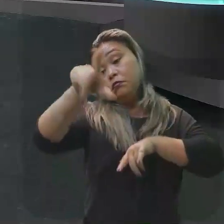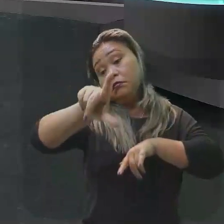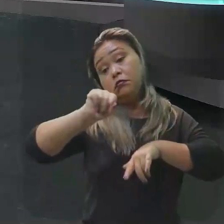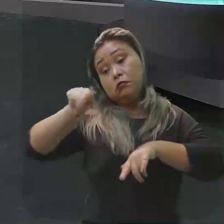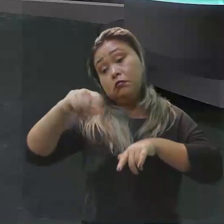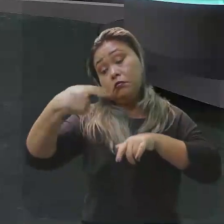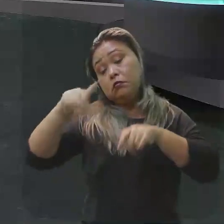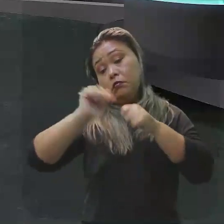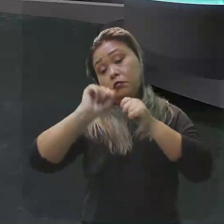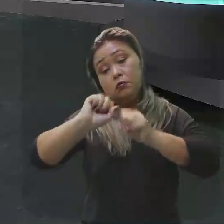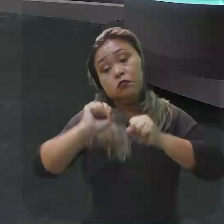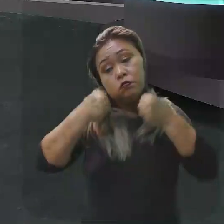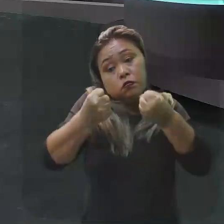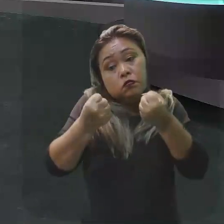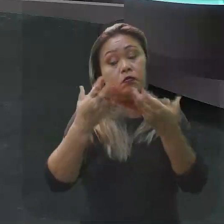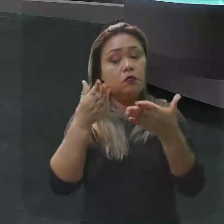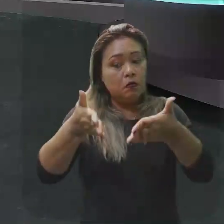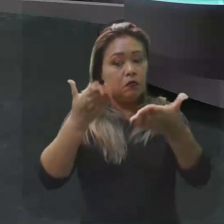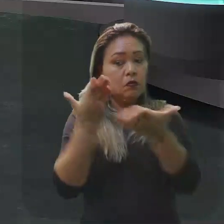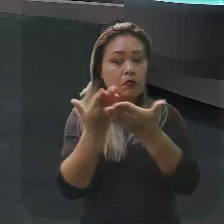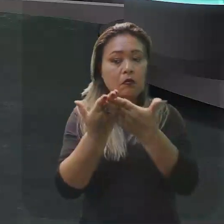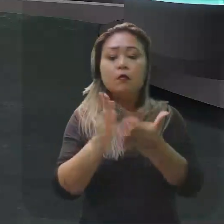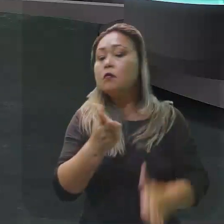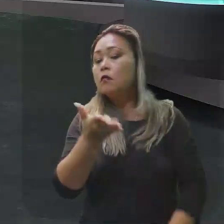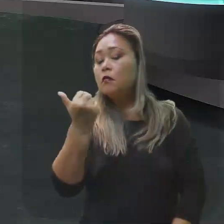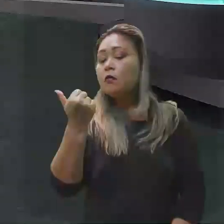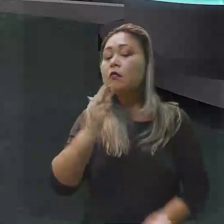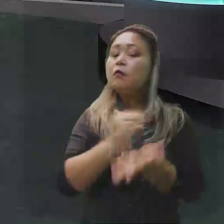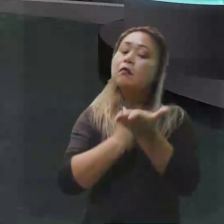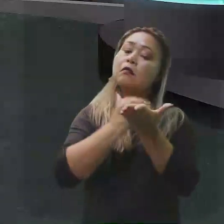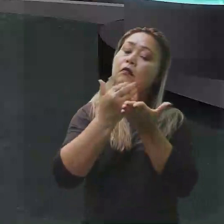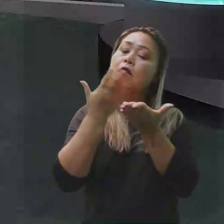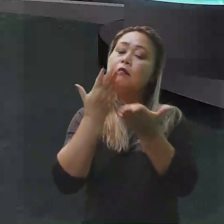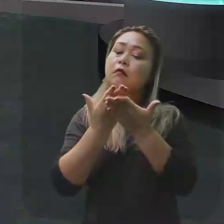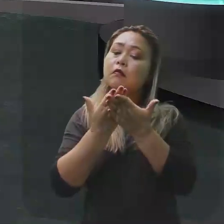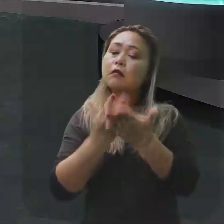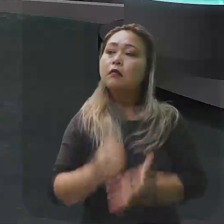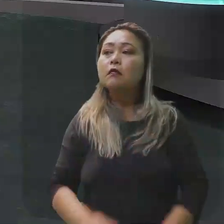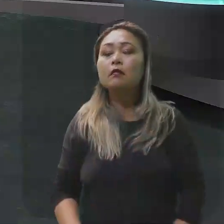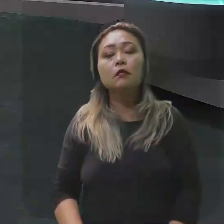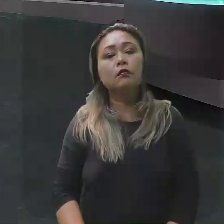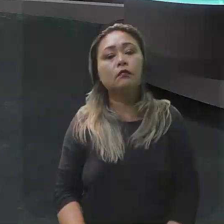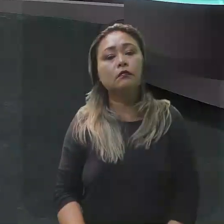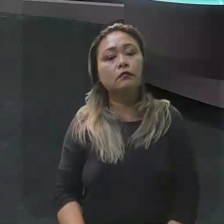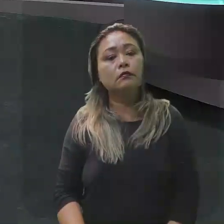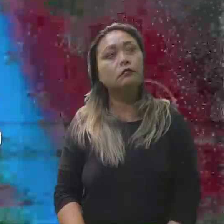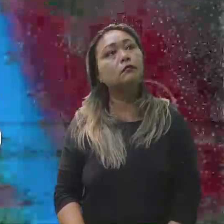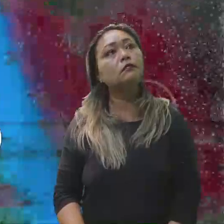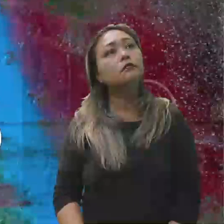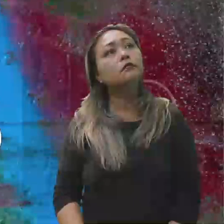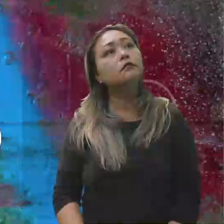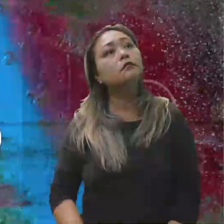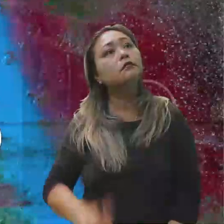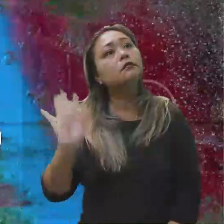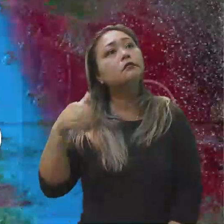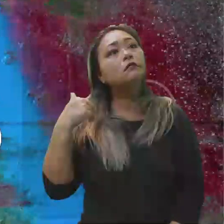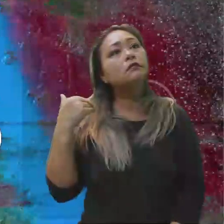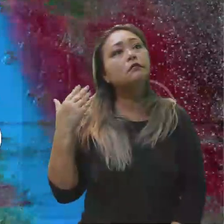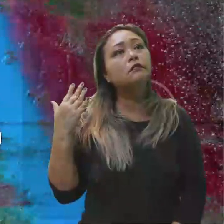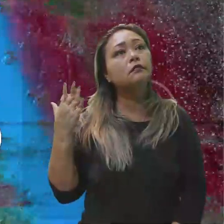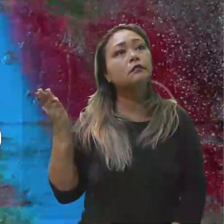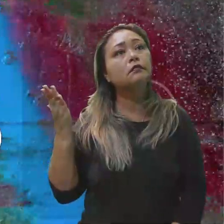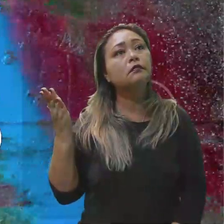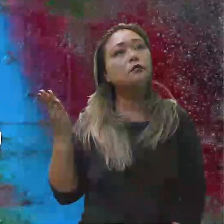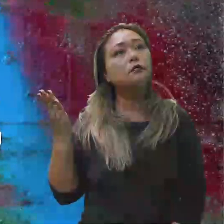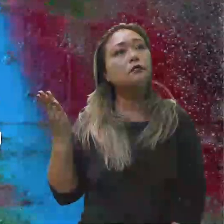nos esforços aí com os estudos. Então, vamos lá dar início à nossa aula? Vamos. Muito bem, vamos aqui para os